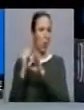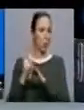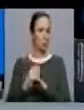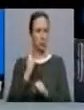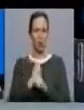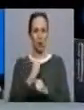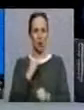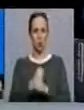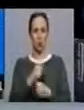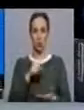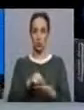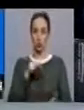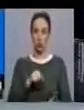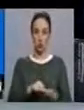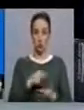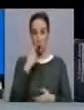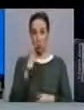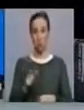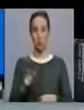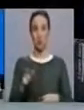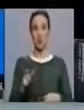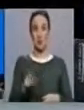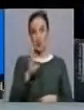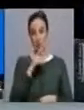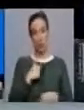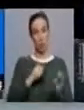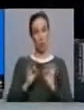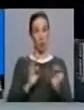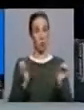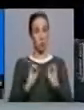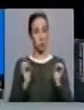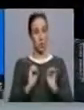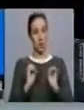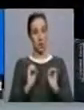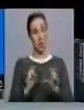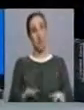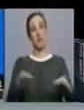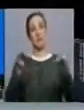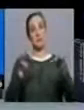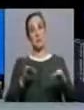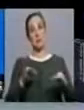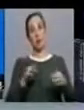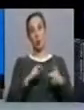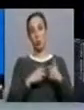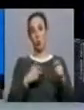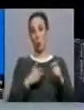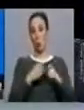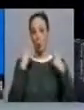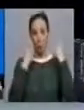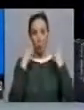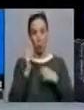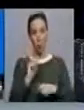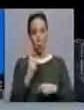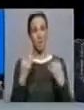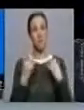legenda ao indivíduo se eu não me preparar e não antecipará obstáculos e não pensar naquilo que